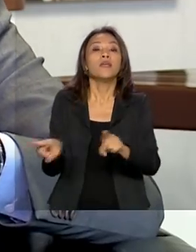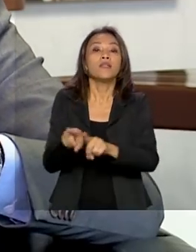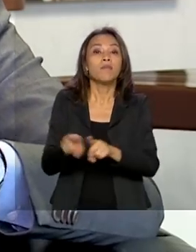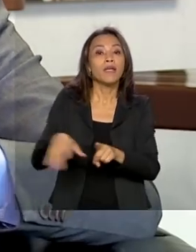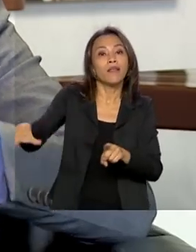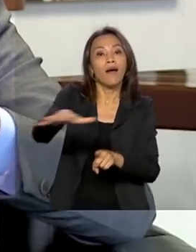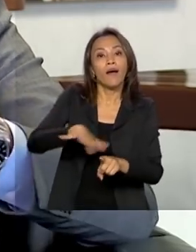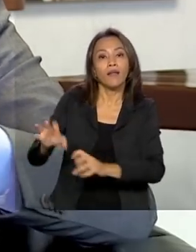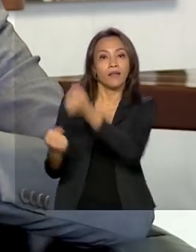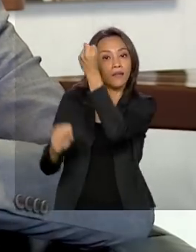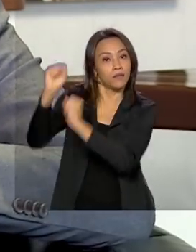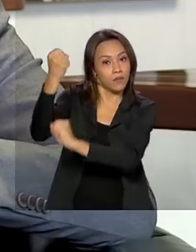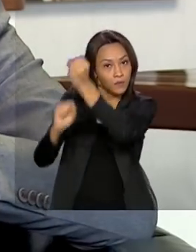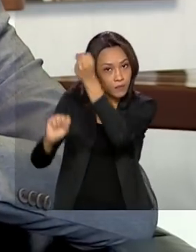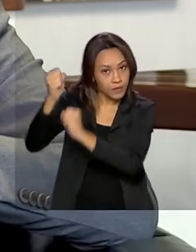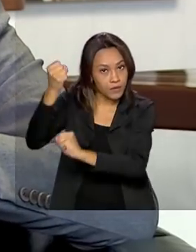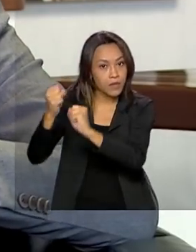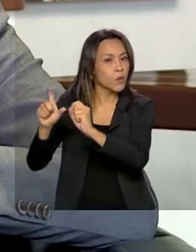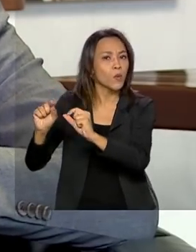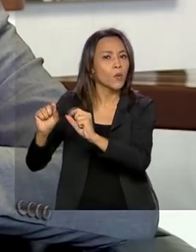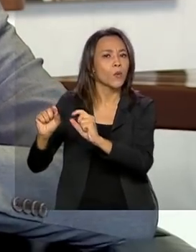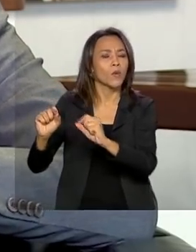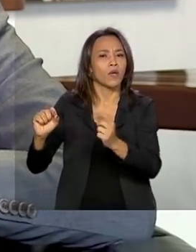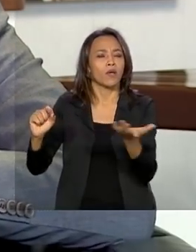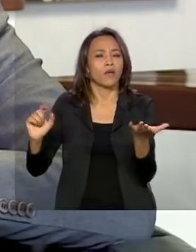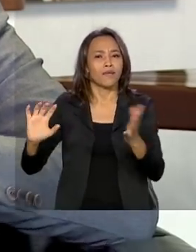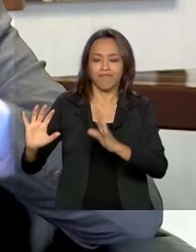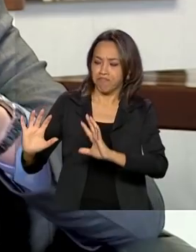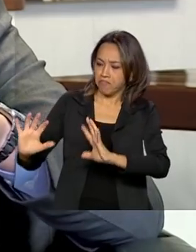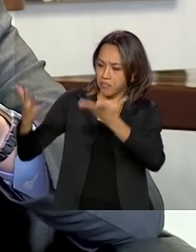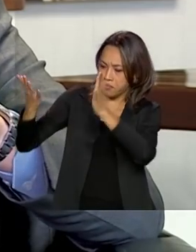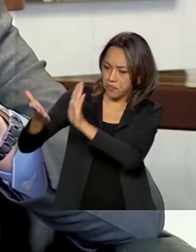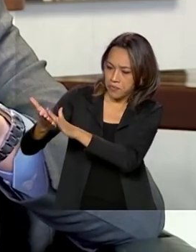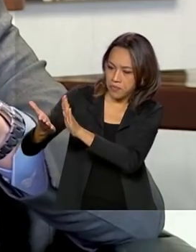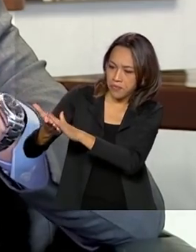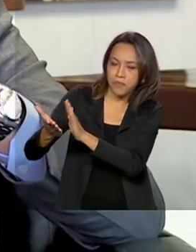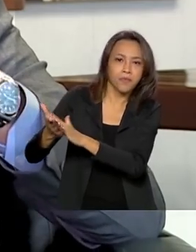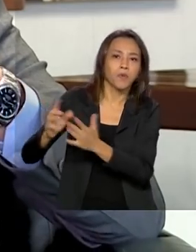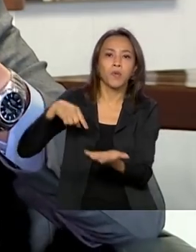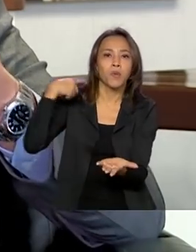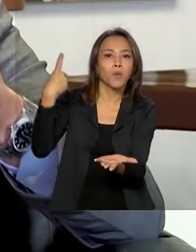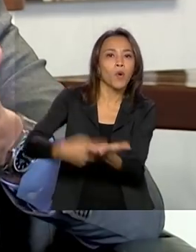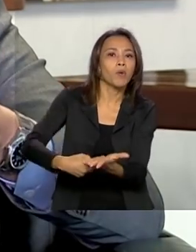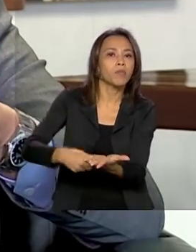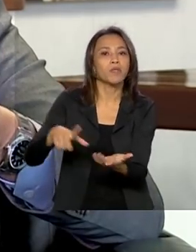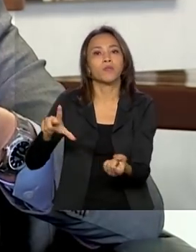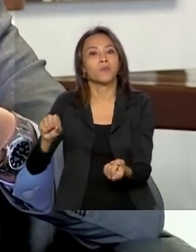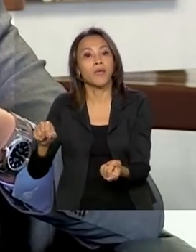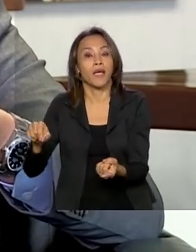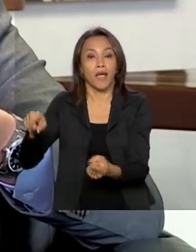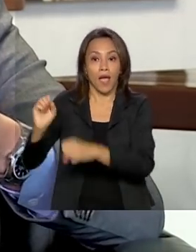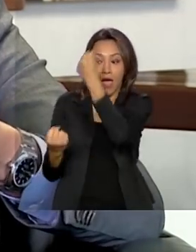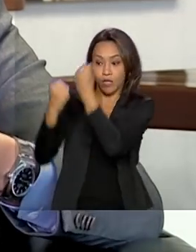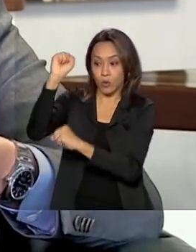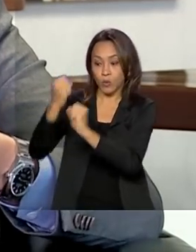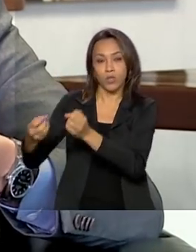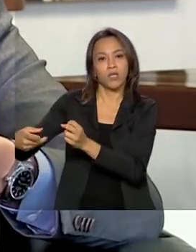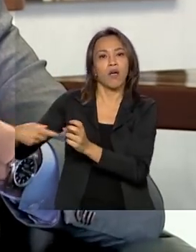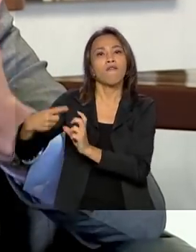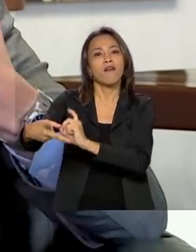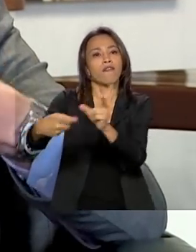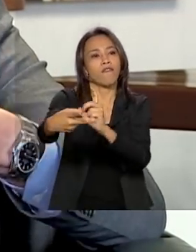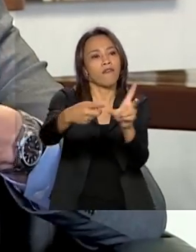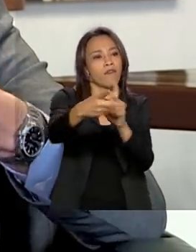a celebração de acordos chamados de logística reversa. Então, a indústria coloca produtos no mercado, mas ela